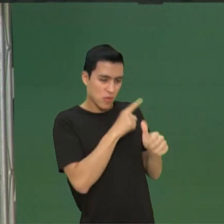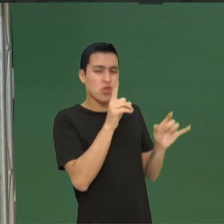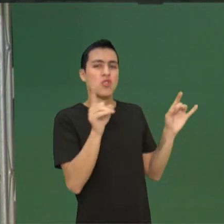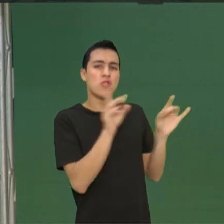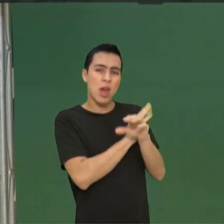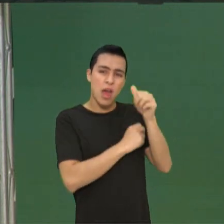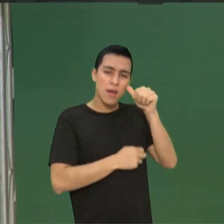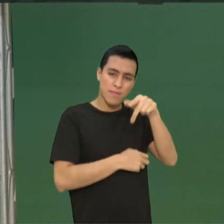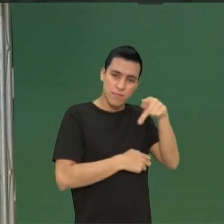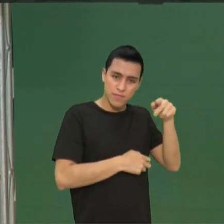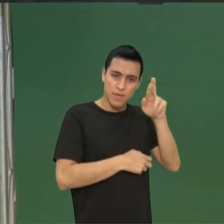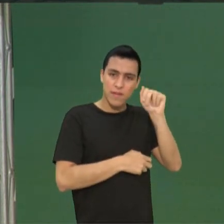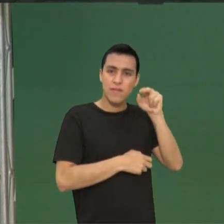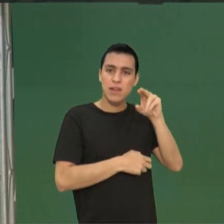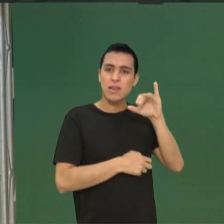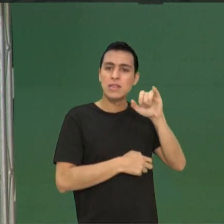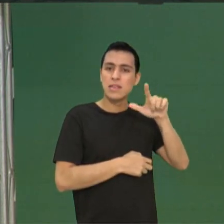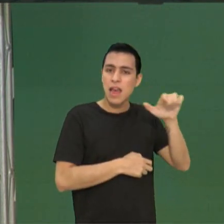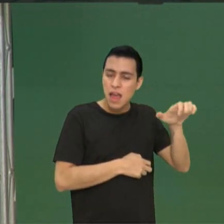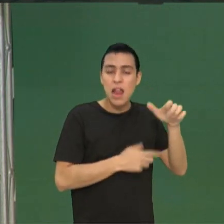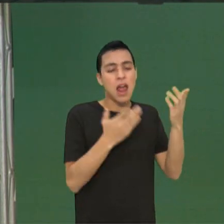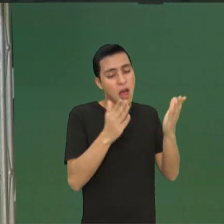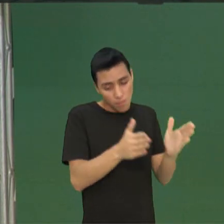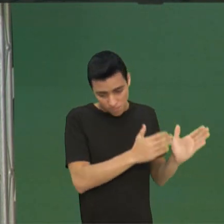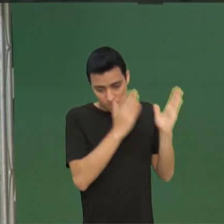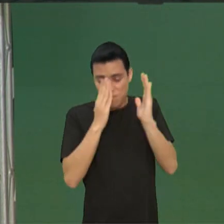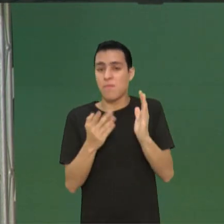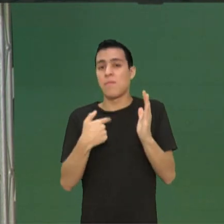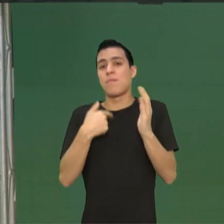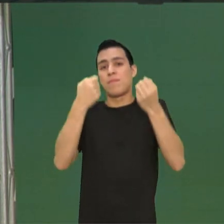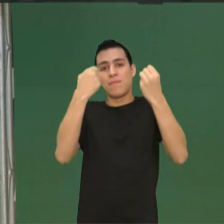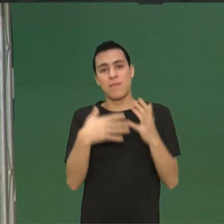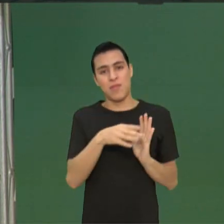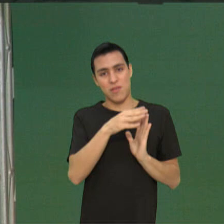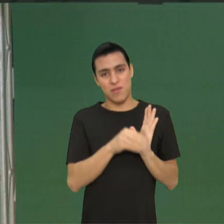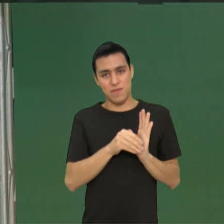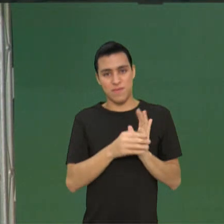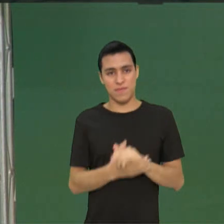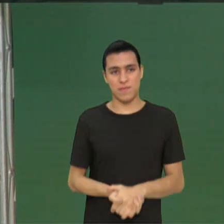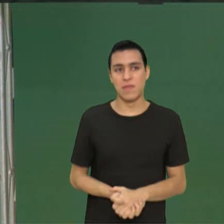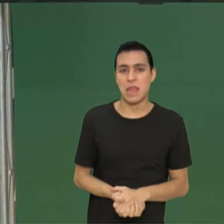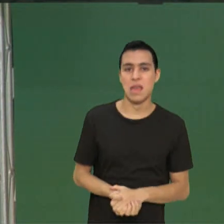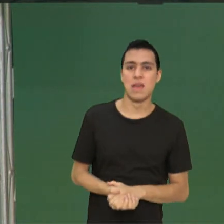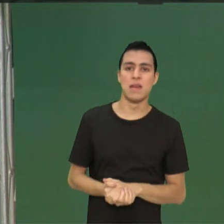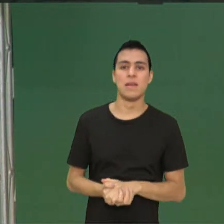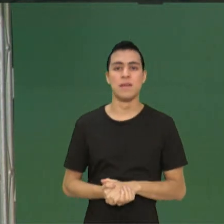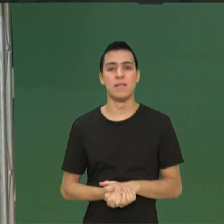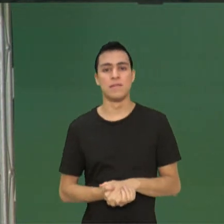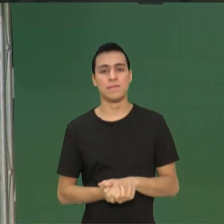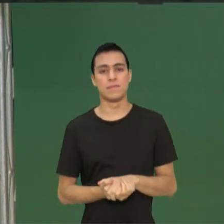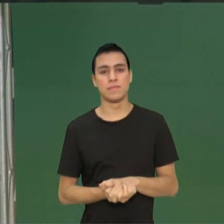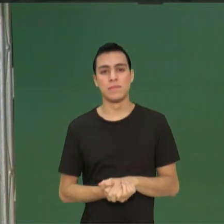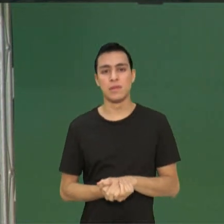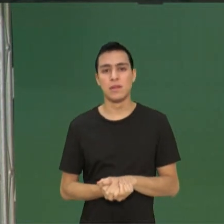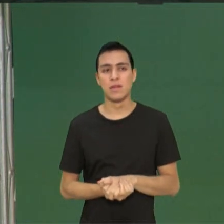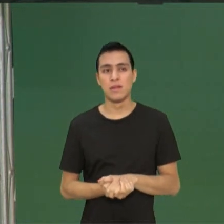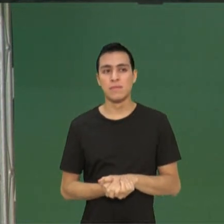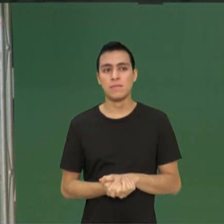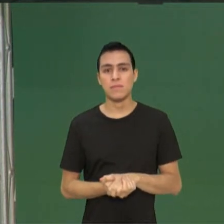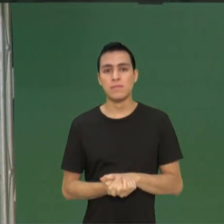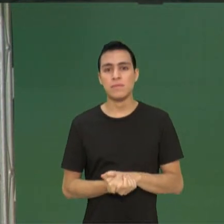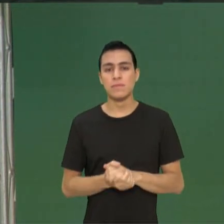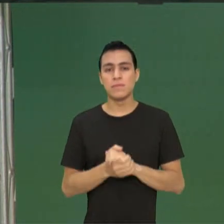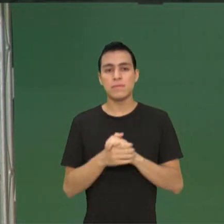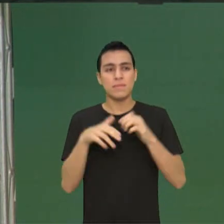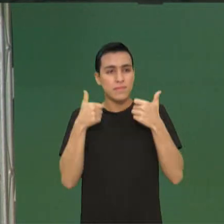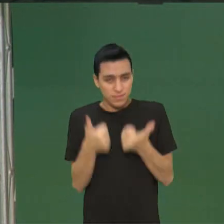aí. Começando, uma perguntinha para ativar a sua memória. O estudo da hereditariedade iniciou-se